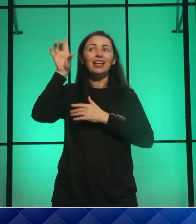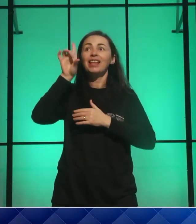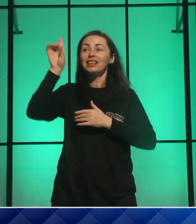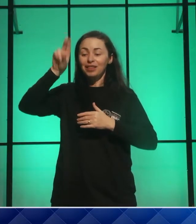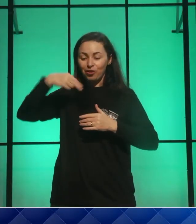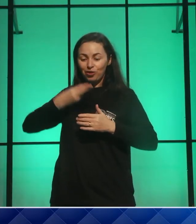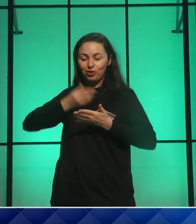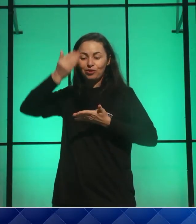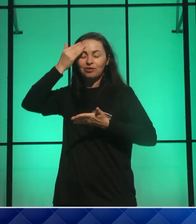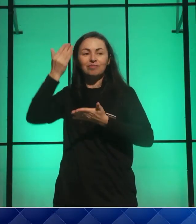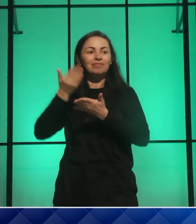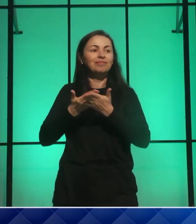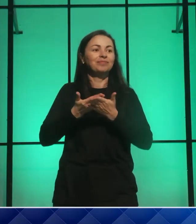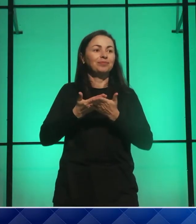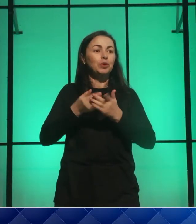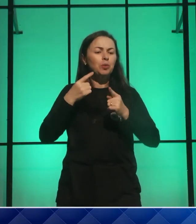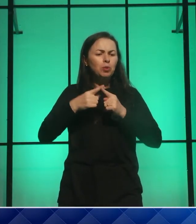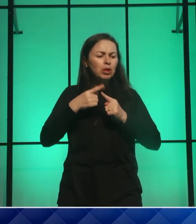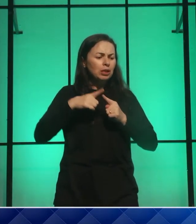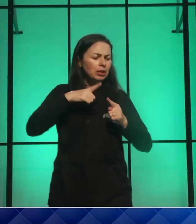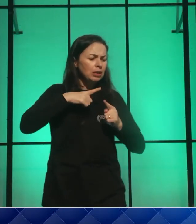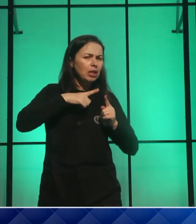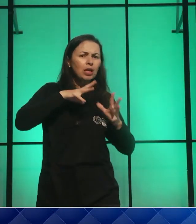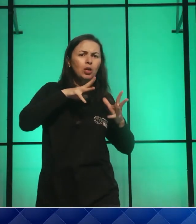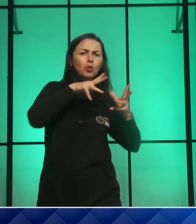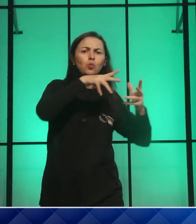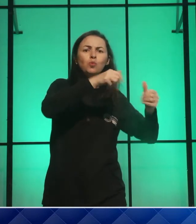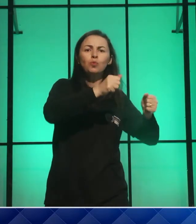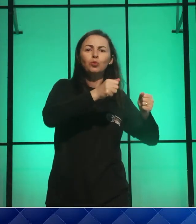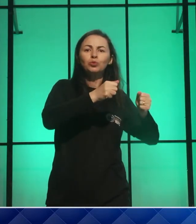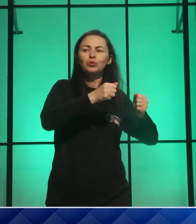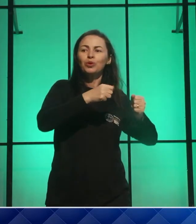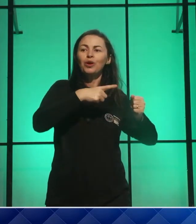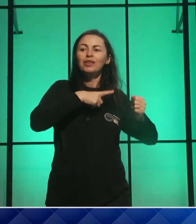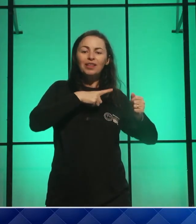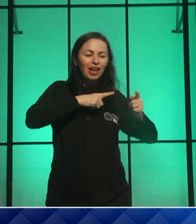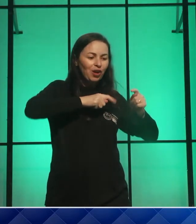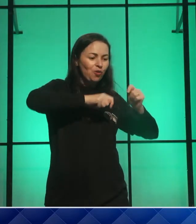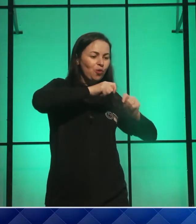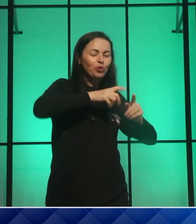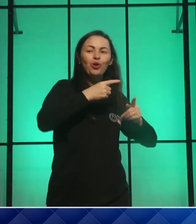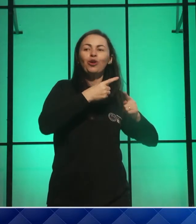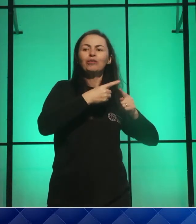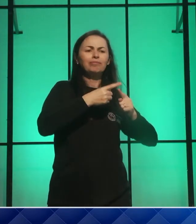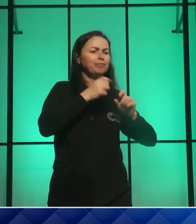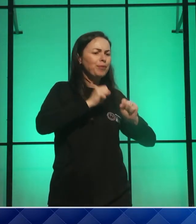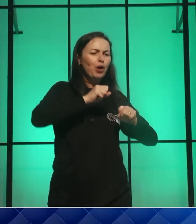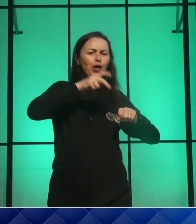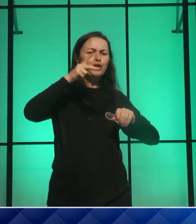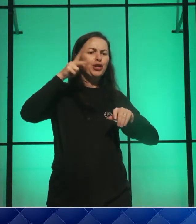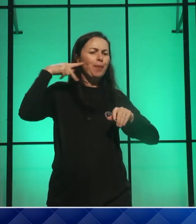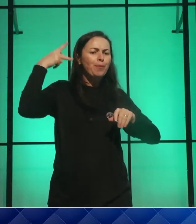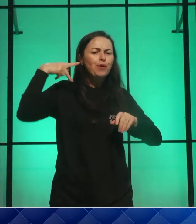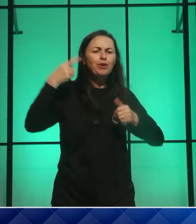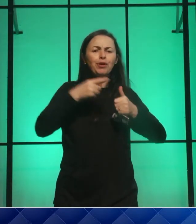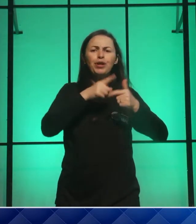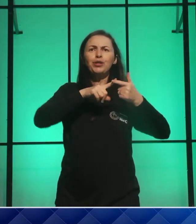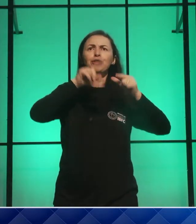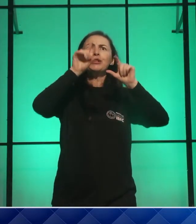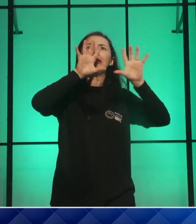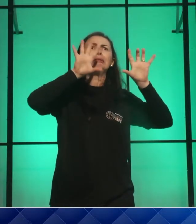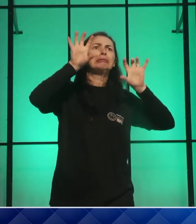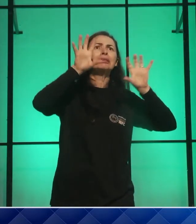Deus, que tem um mundo inteiro nas suas mãos. A política, o clima, as